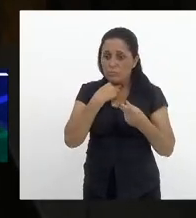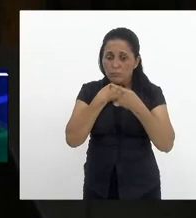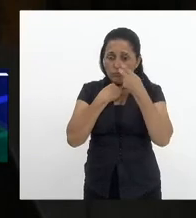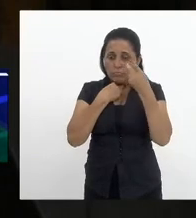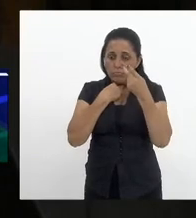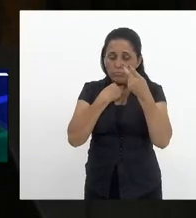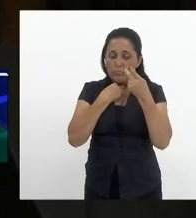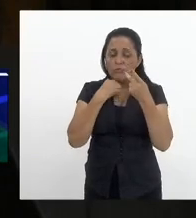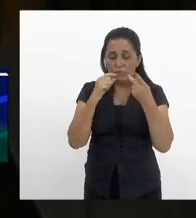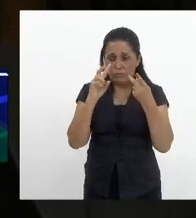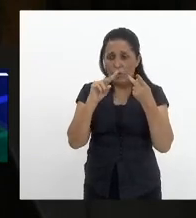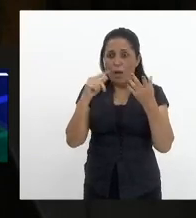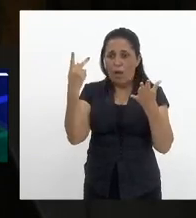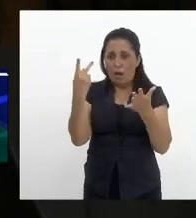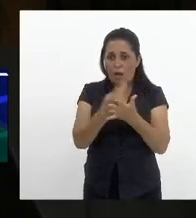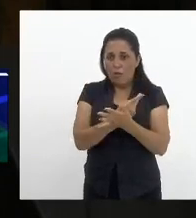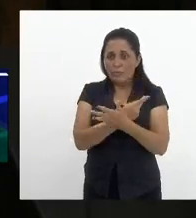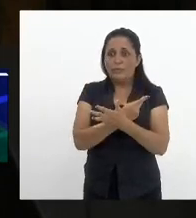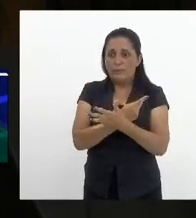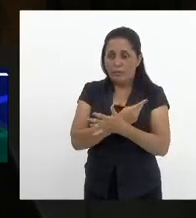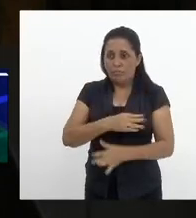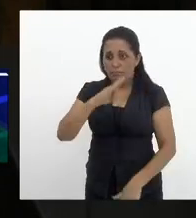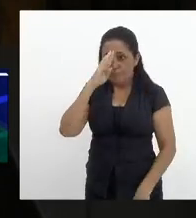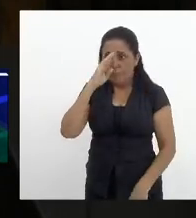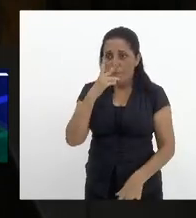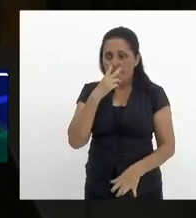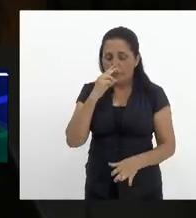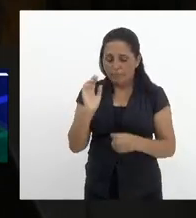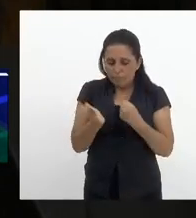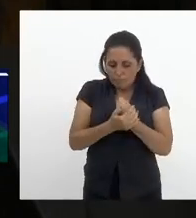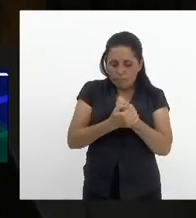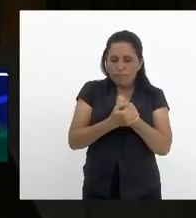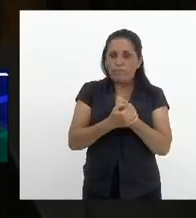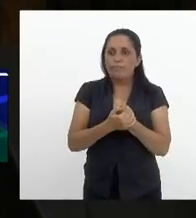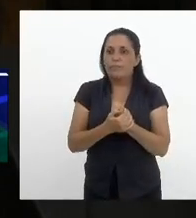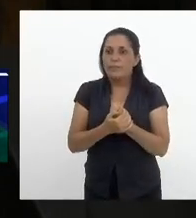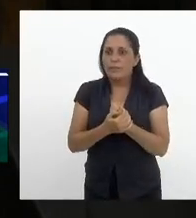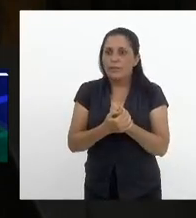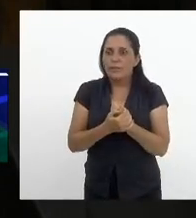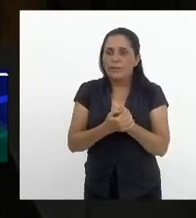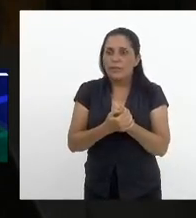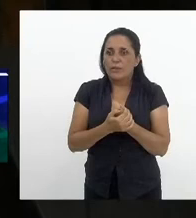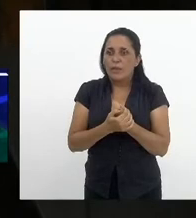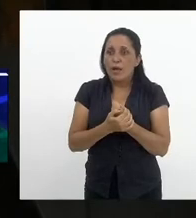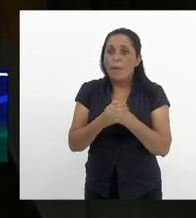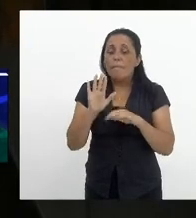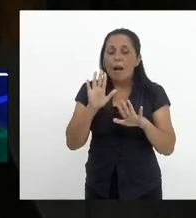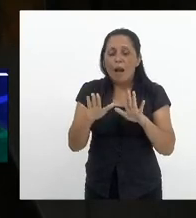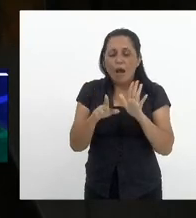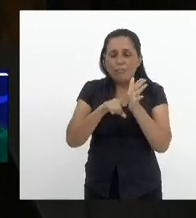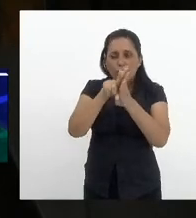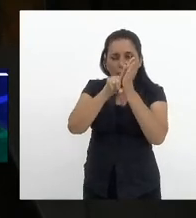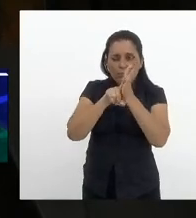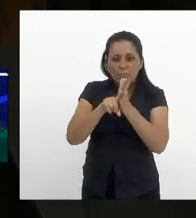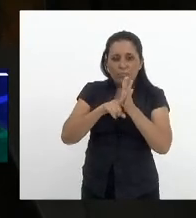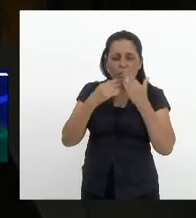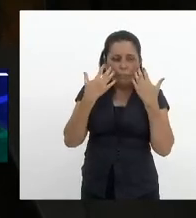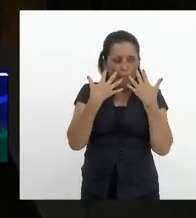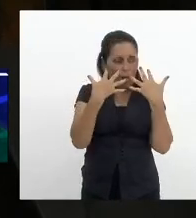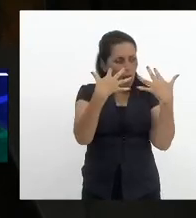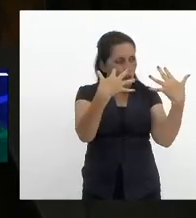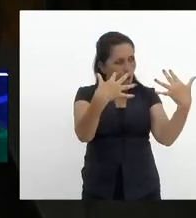um golpe que está sendo urdido, não na surdina, mas publicamente.